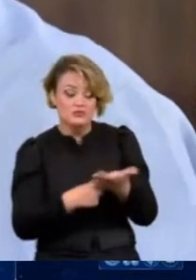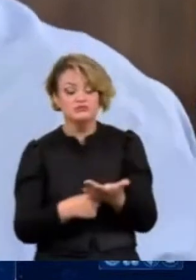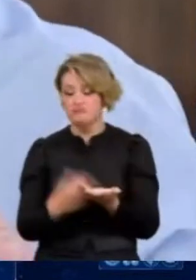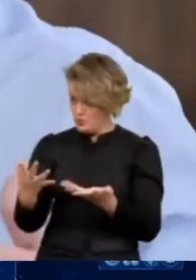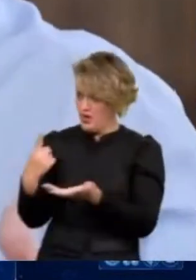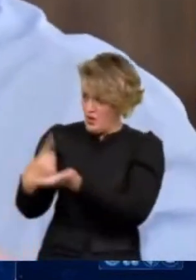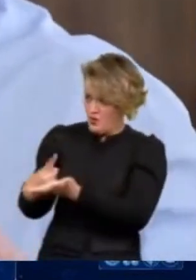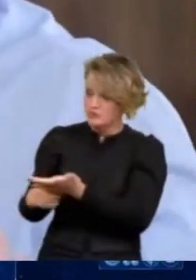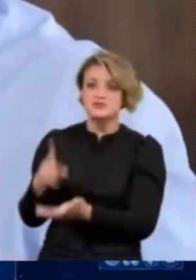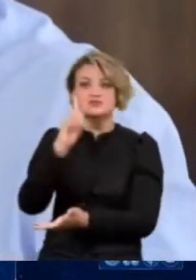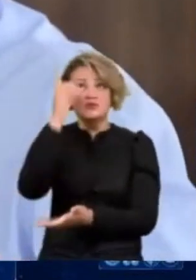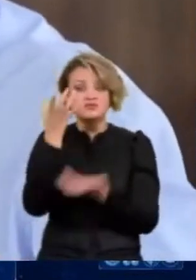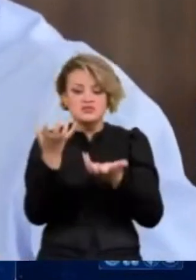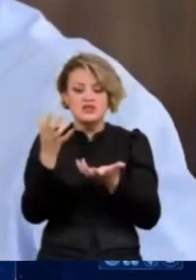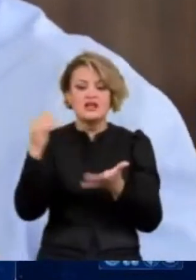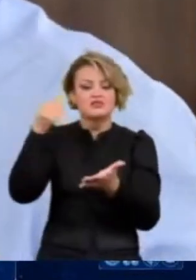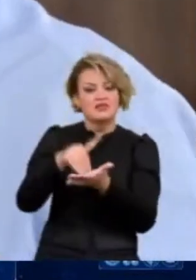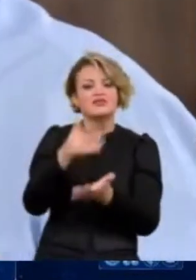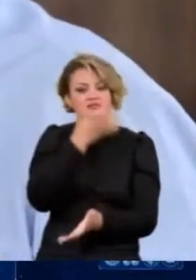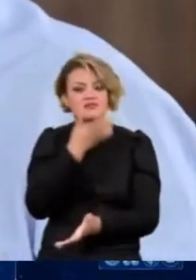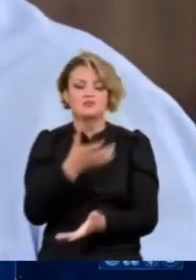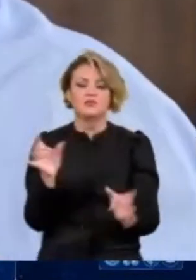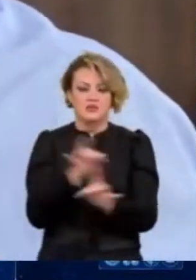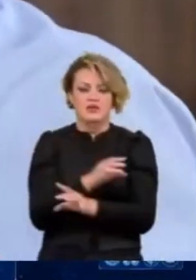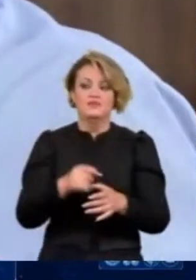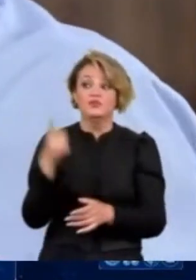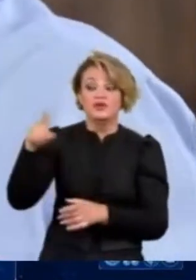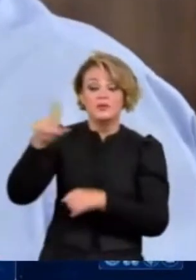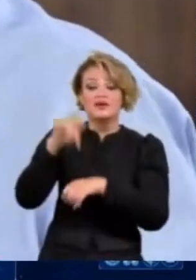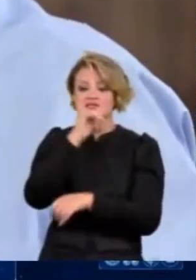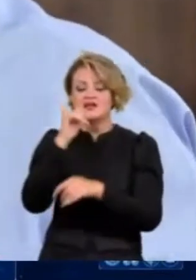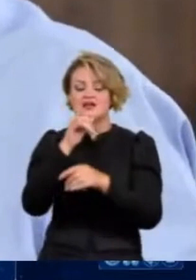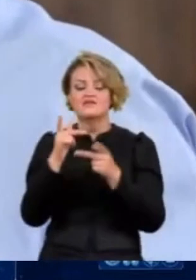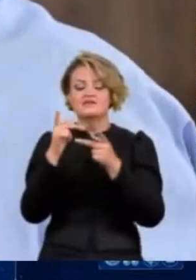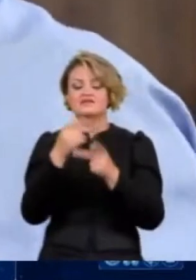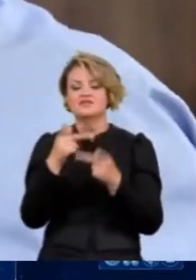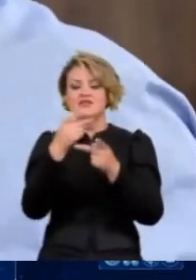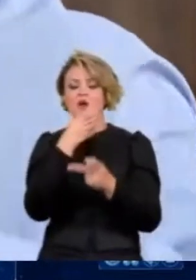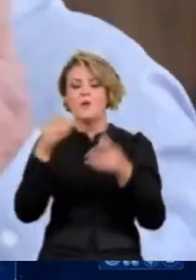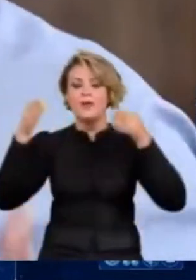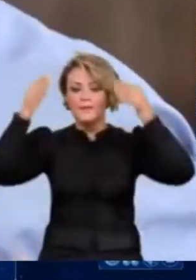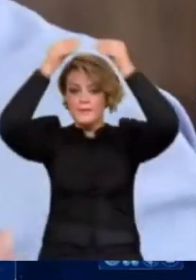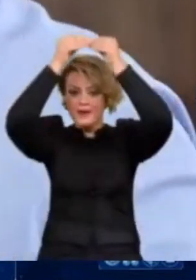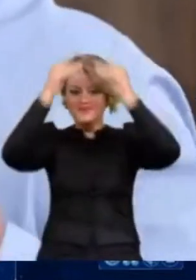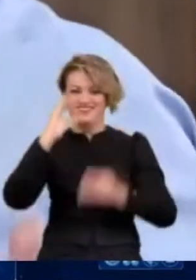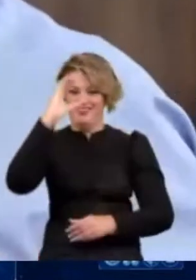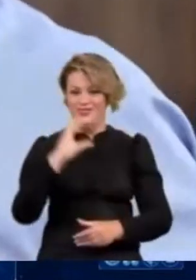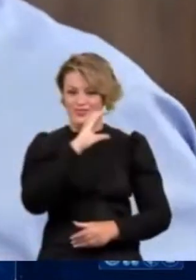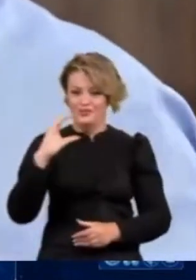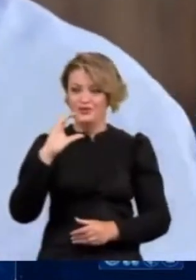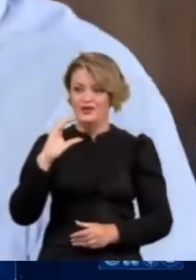final do ano eu tô indo deitar é visitar o Papa Mas sabe quantos anos Vasco não vem o governante italiano ao Brasil muitos